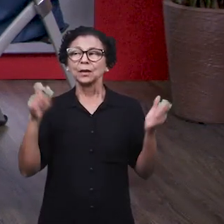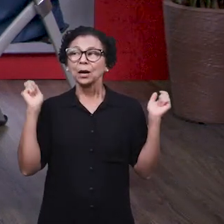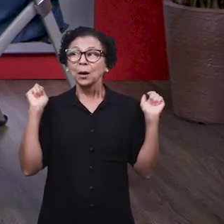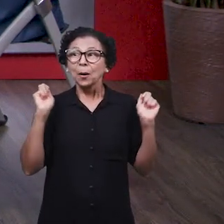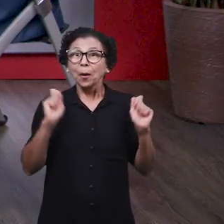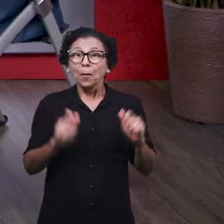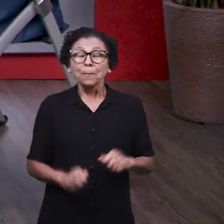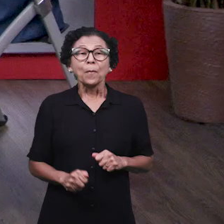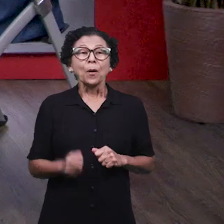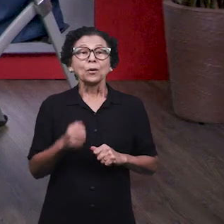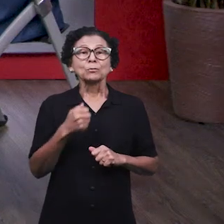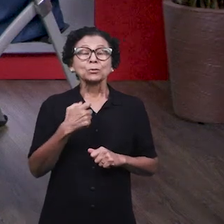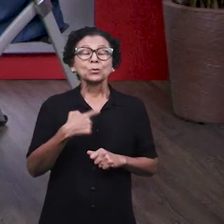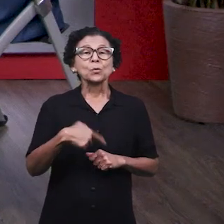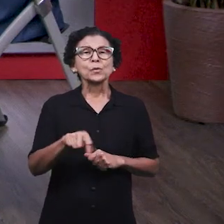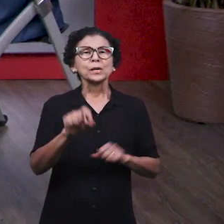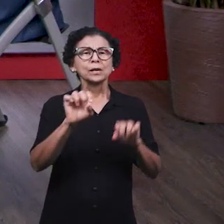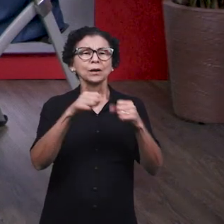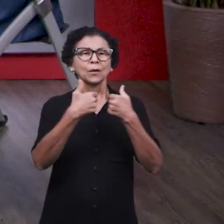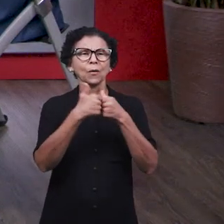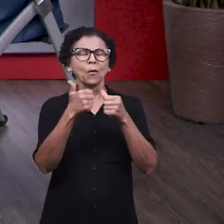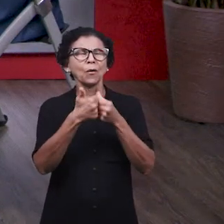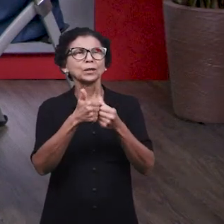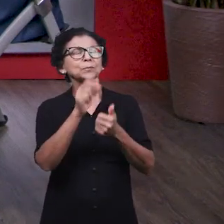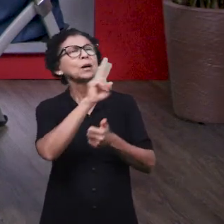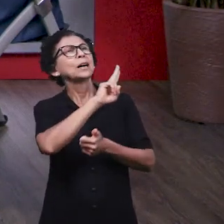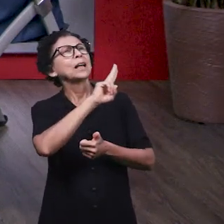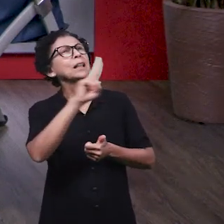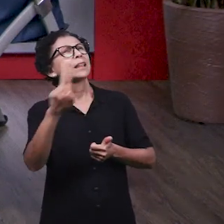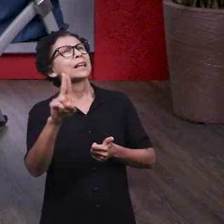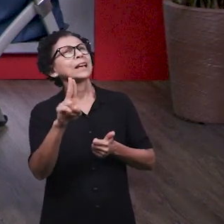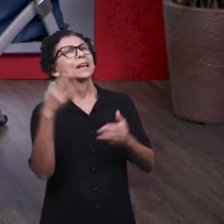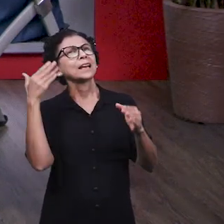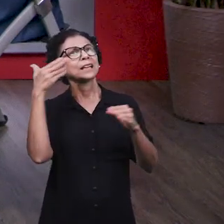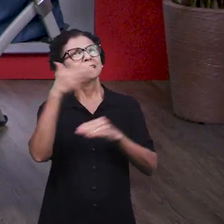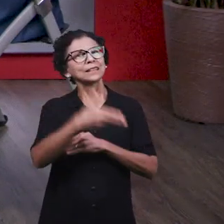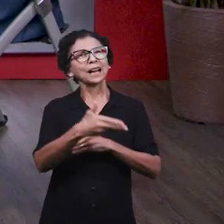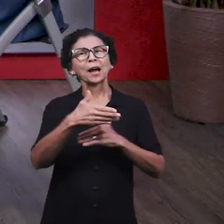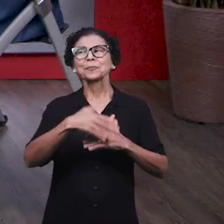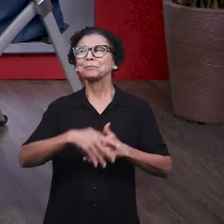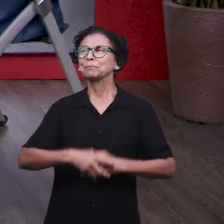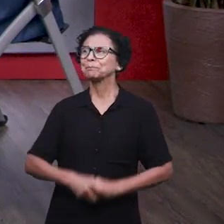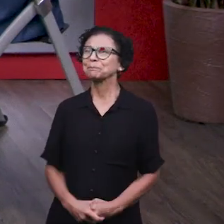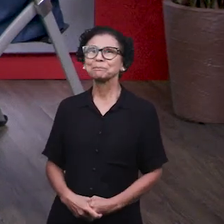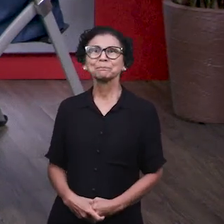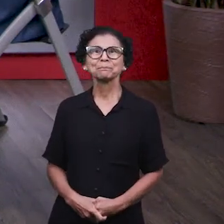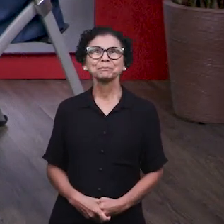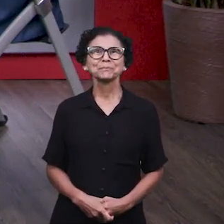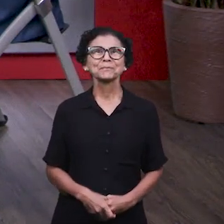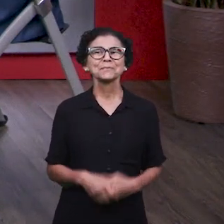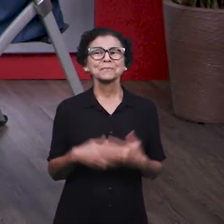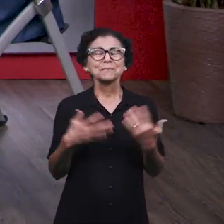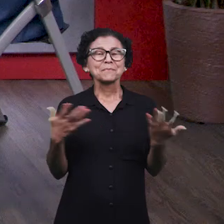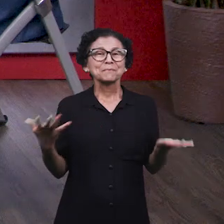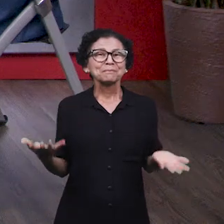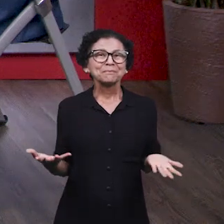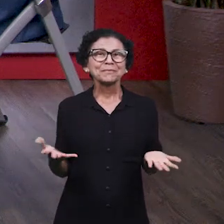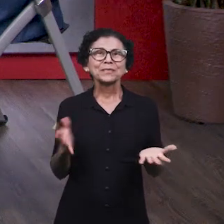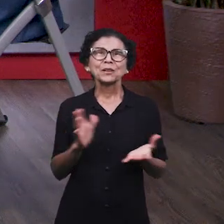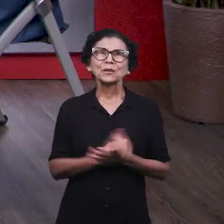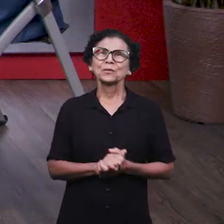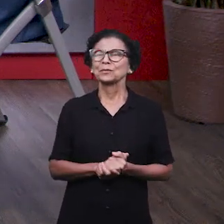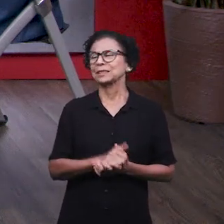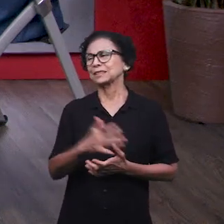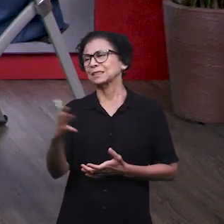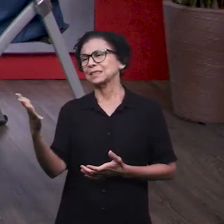só ia assinar, mas não, ela veio escrevendo, ela já foi alfabetizada mesmo. Então aquilo ali, eu pensei: "Meu Deus, já dei sentença de 80